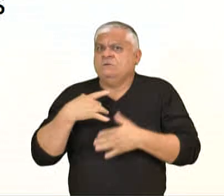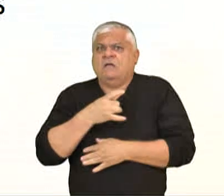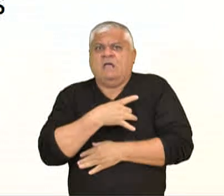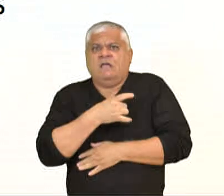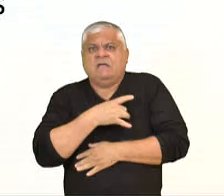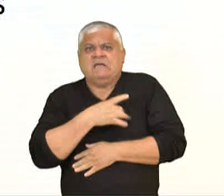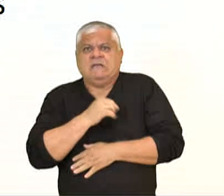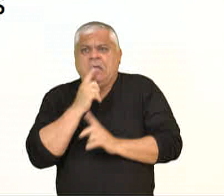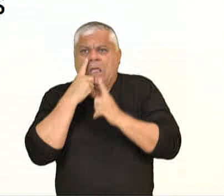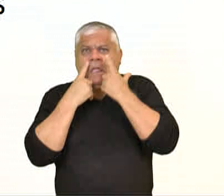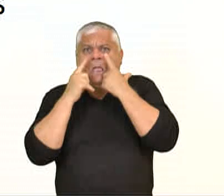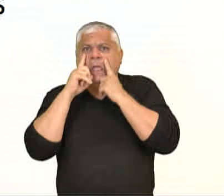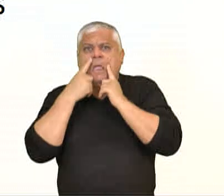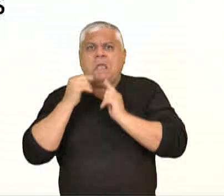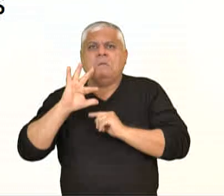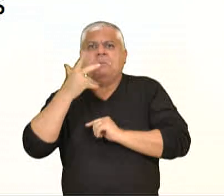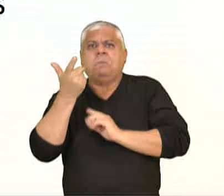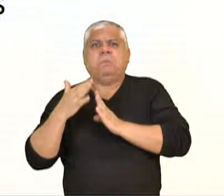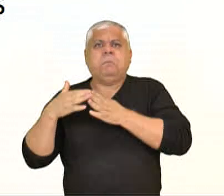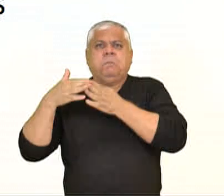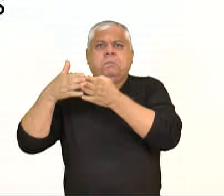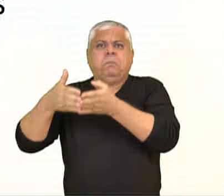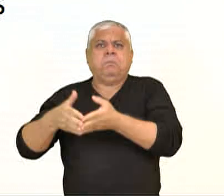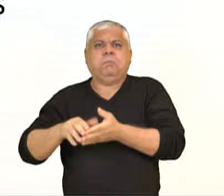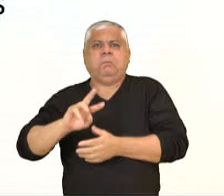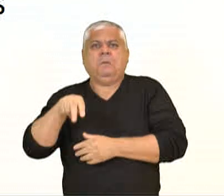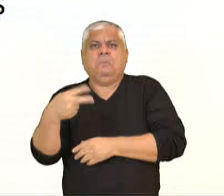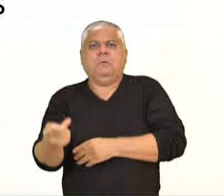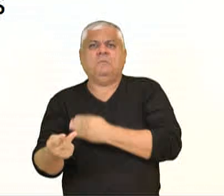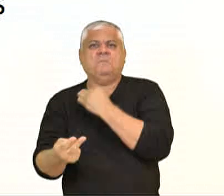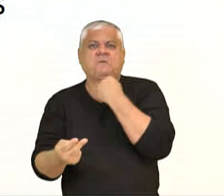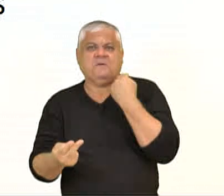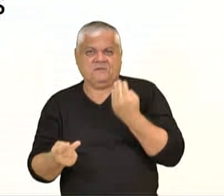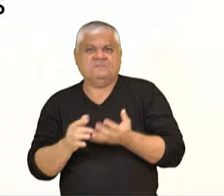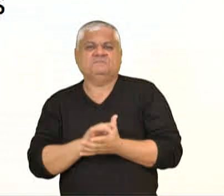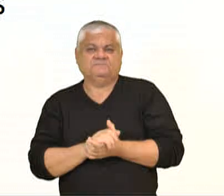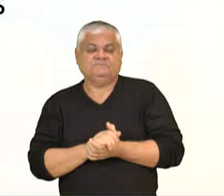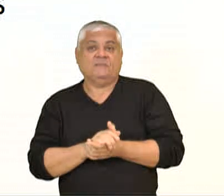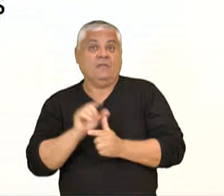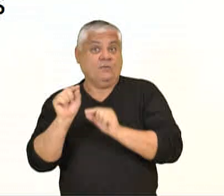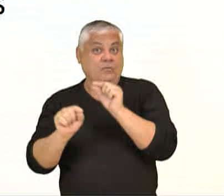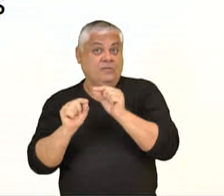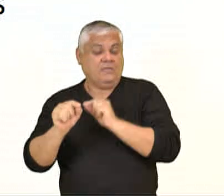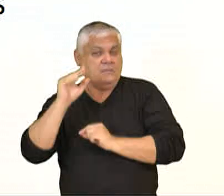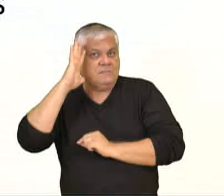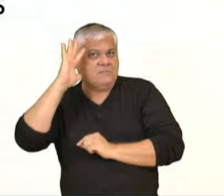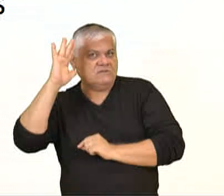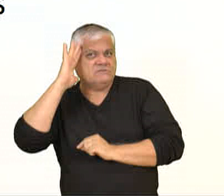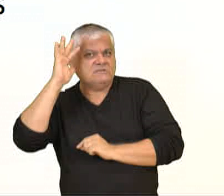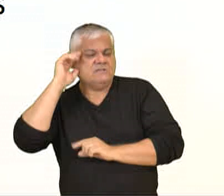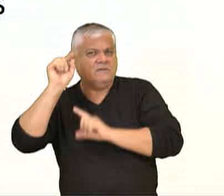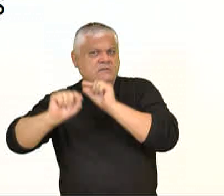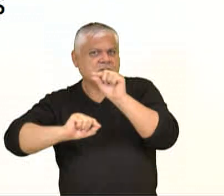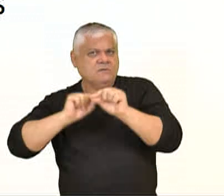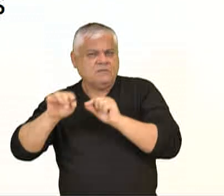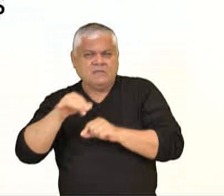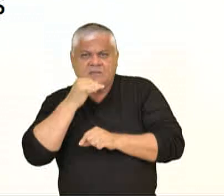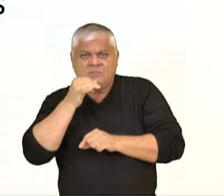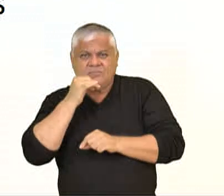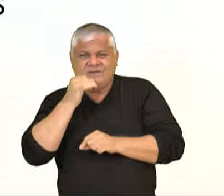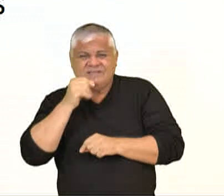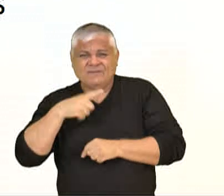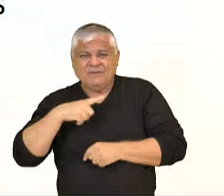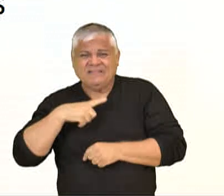lágrimas, devolvido ao barro entre o inefável e o infando. Imaginara jamais a ter o pé em